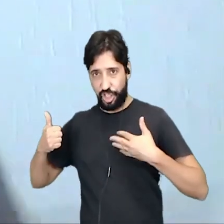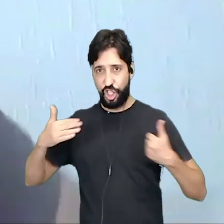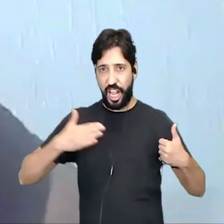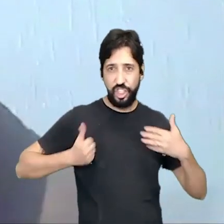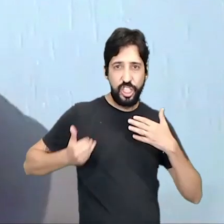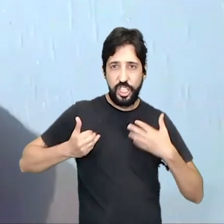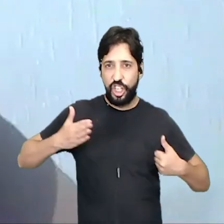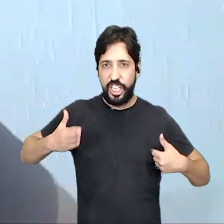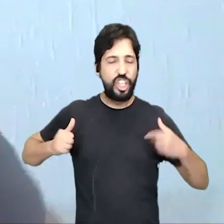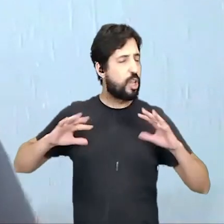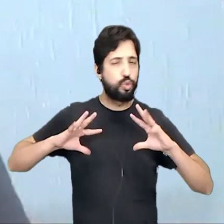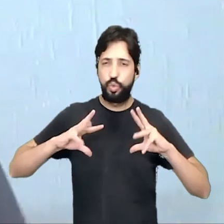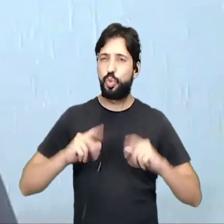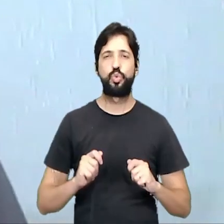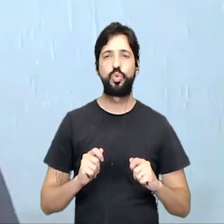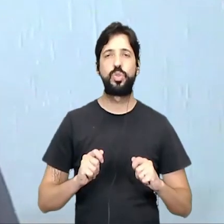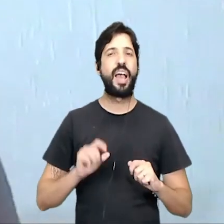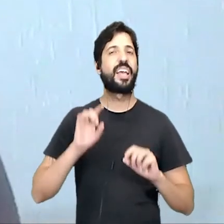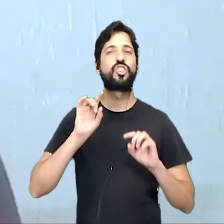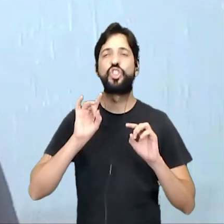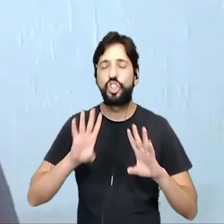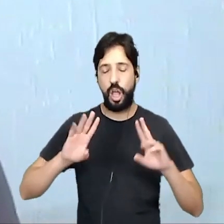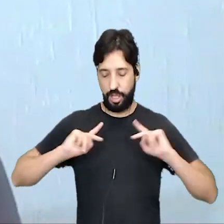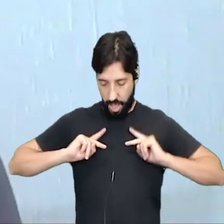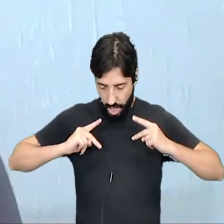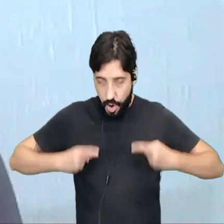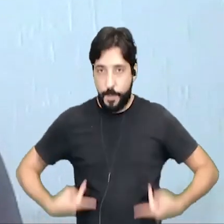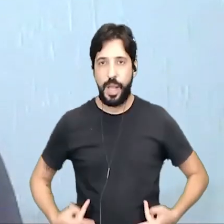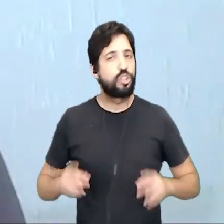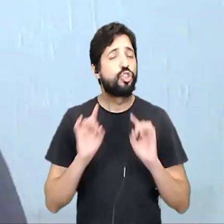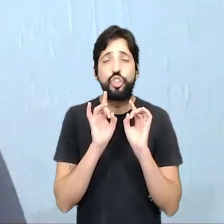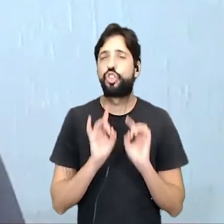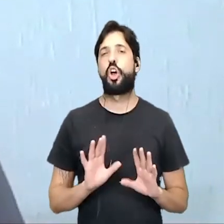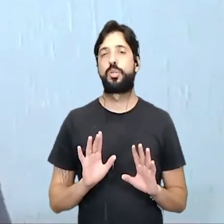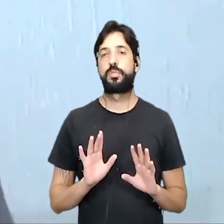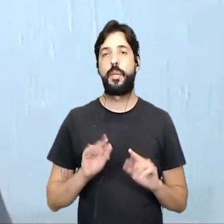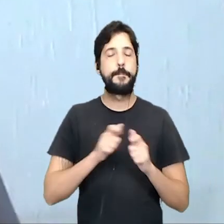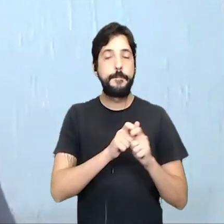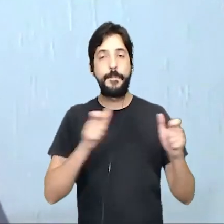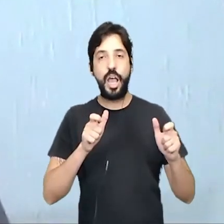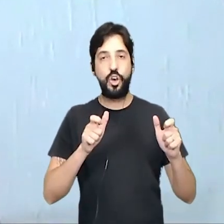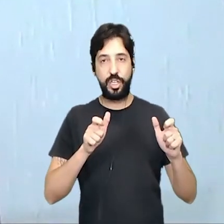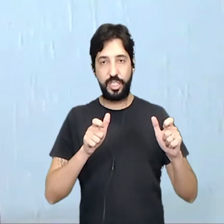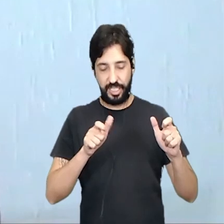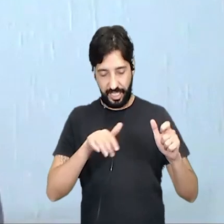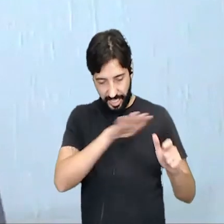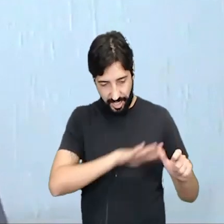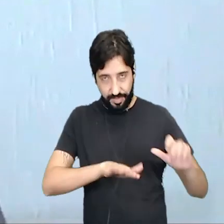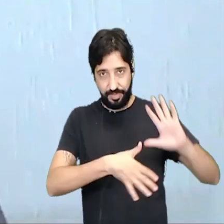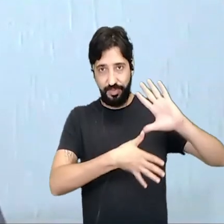nossas fantasias e ser gente. Na língua da maioria dos povos originários daqui